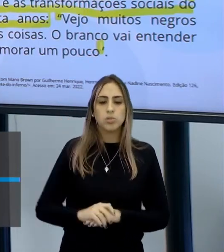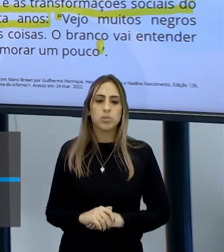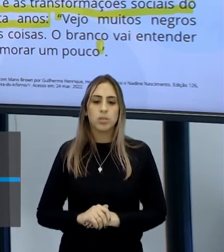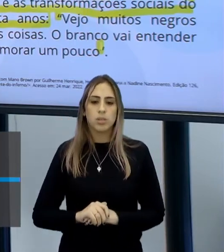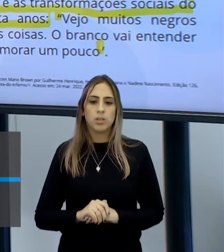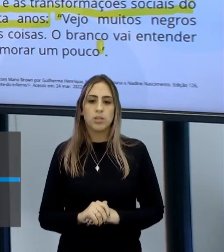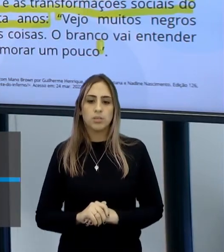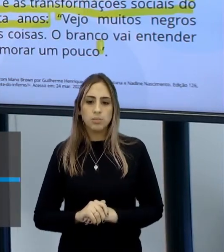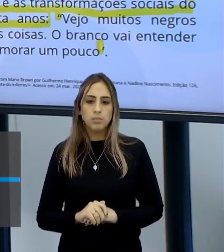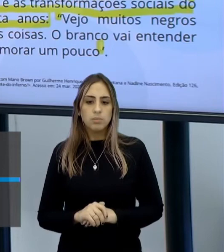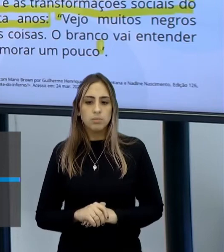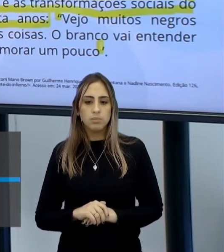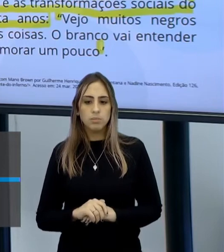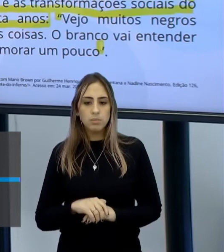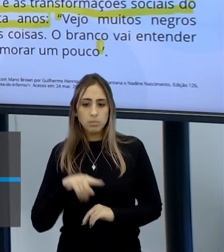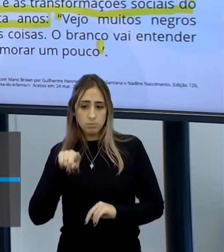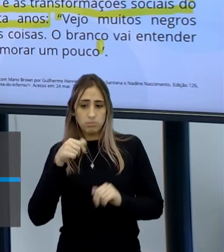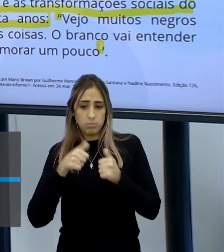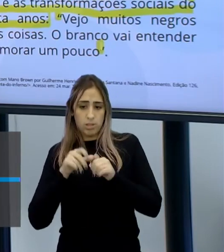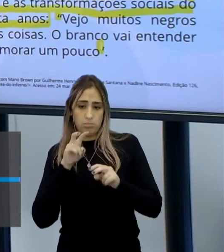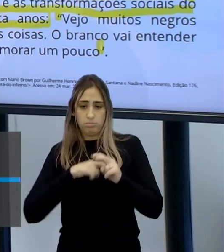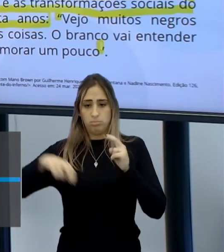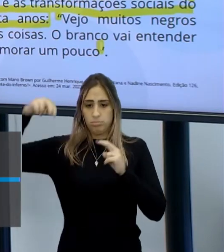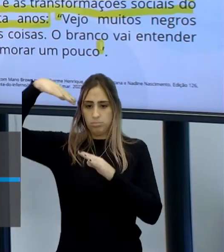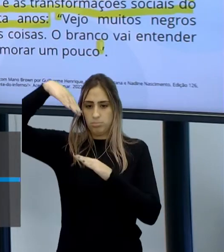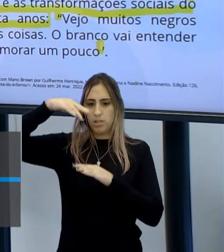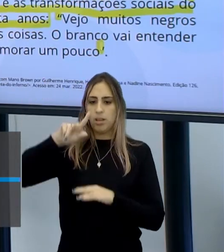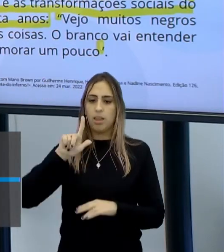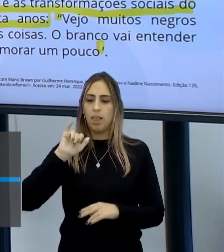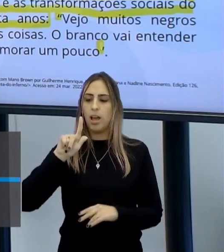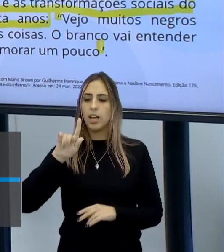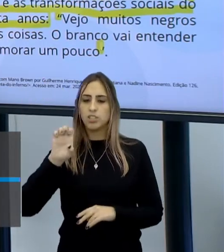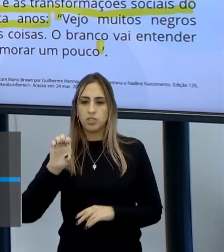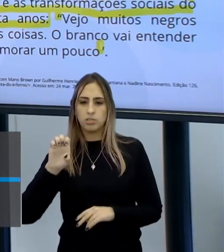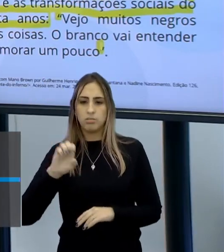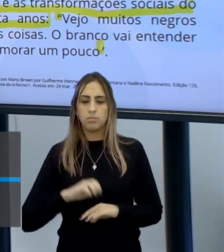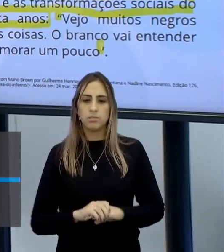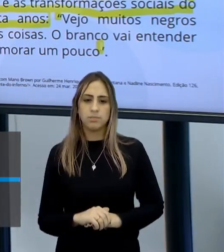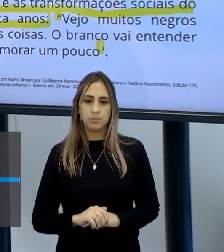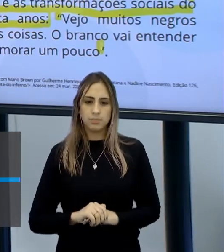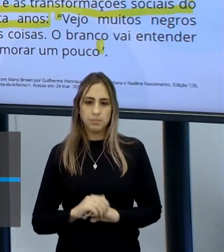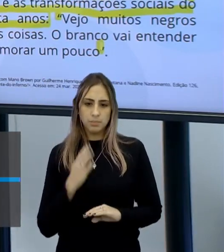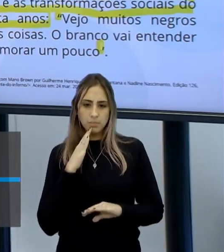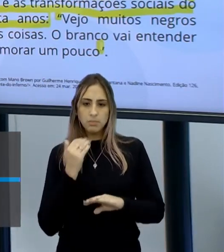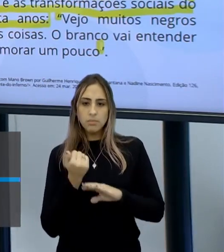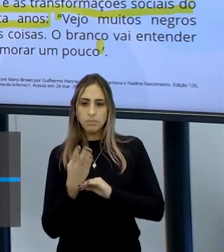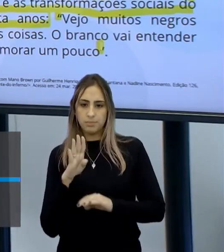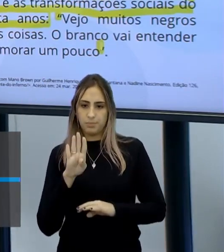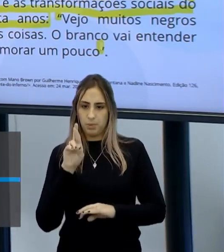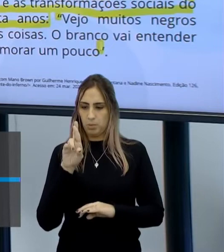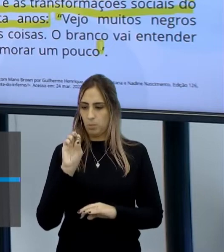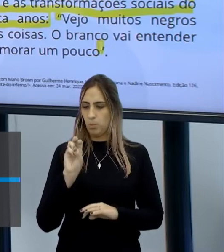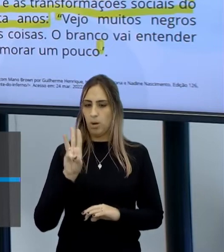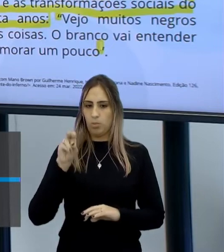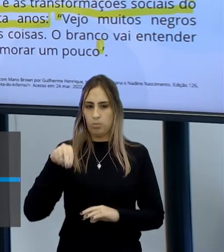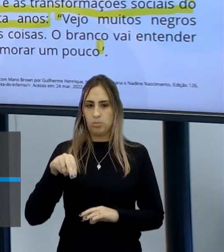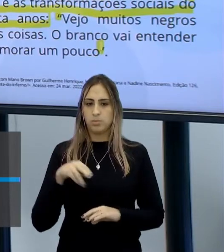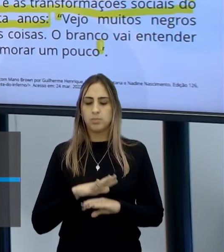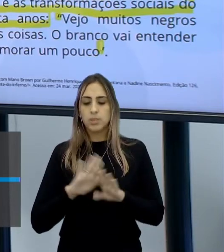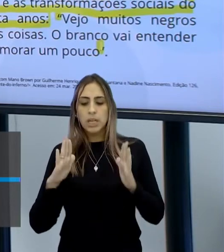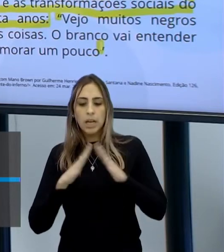está ali provavelmente em cima de uma laje, né? Um bairro periférico. Então, ao fundo, as casas